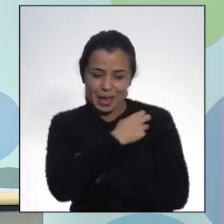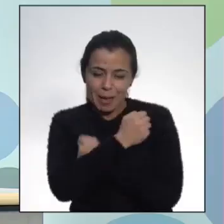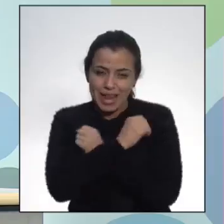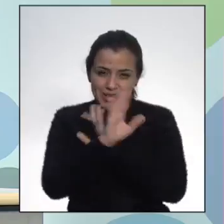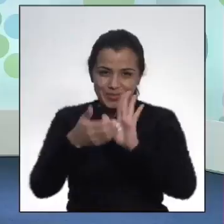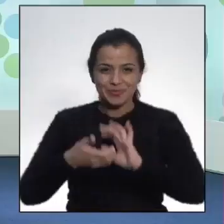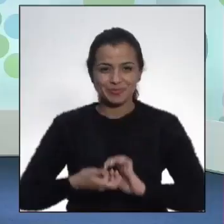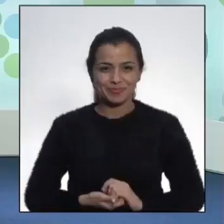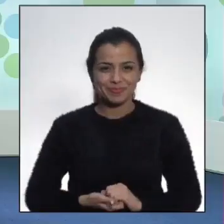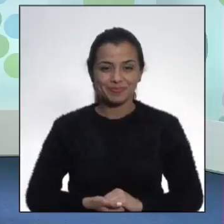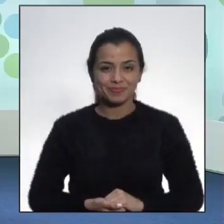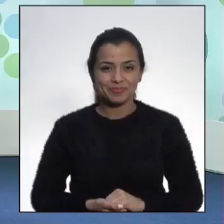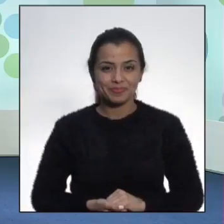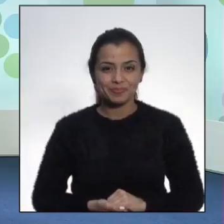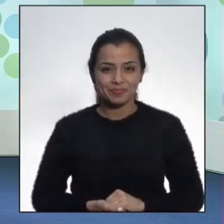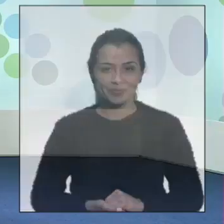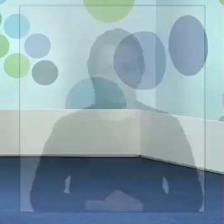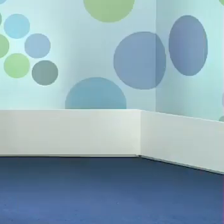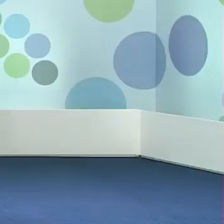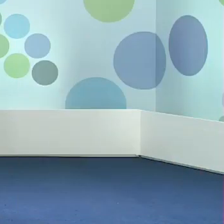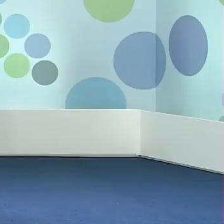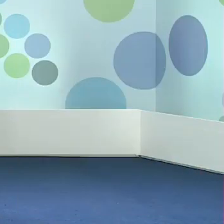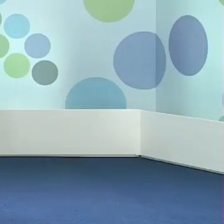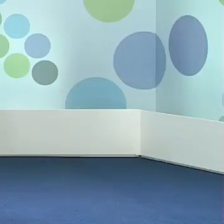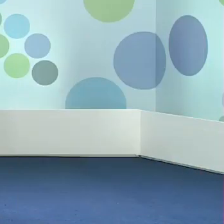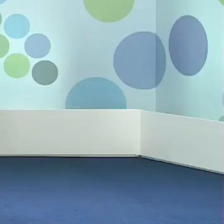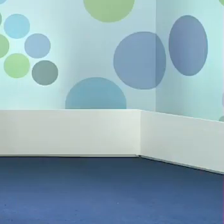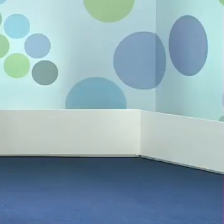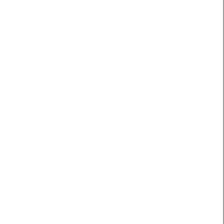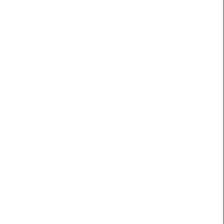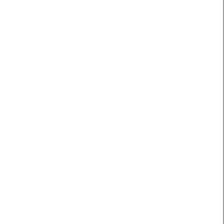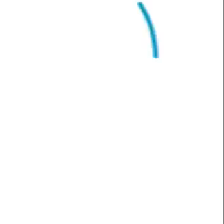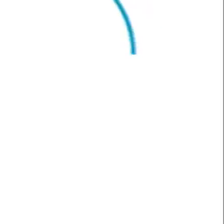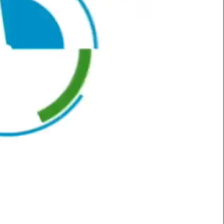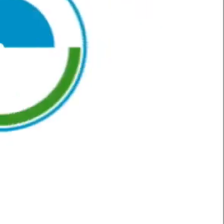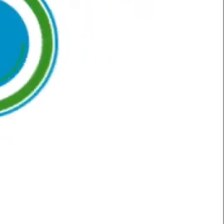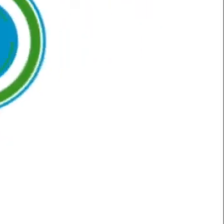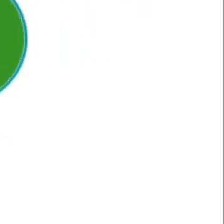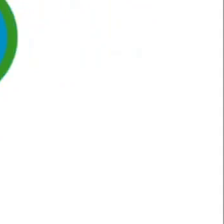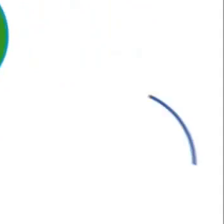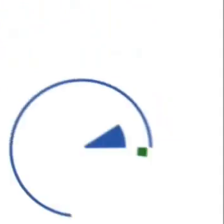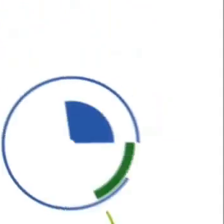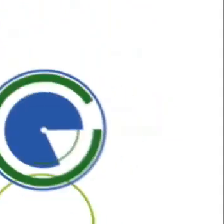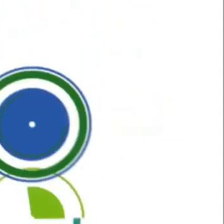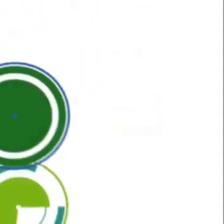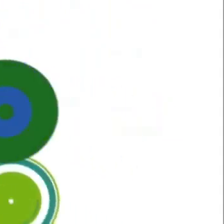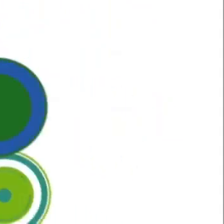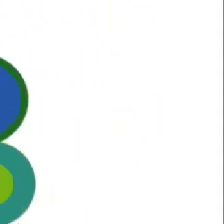Abraço a todos.